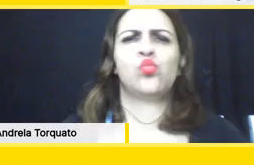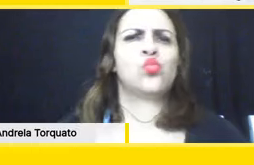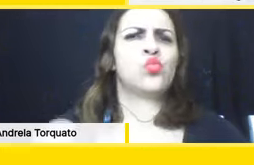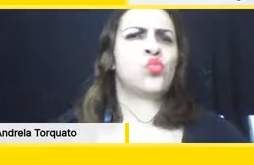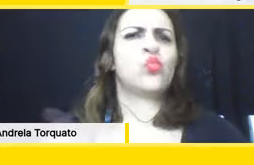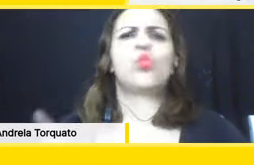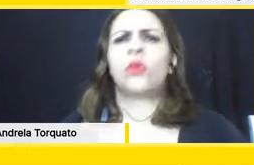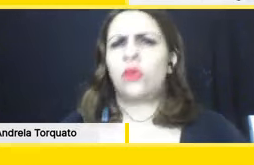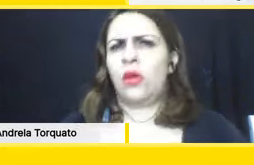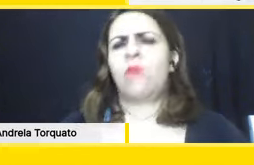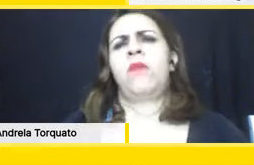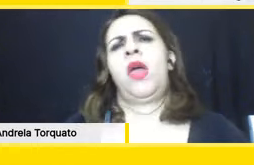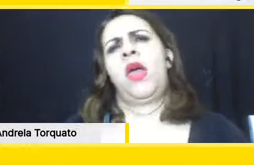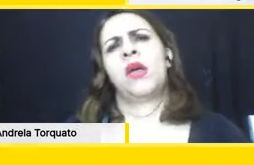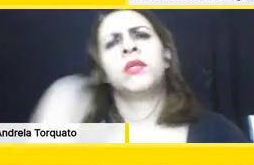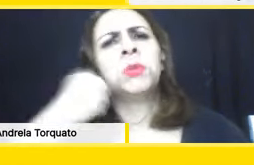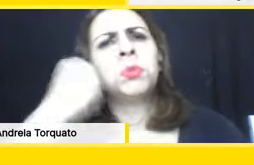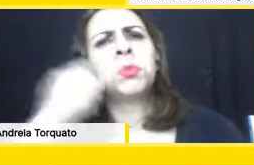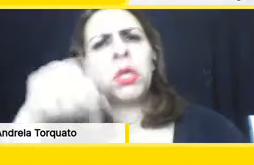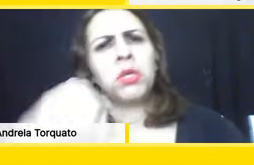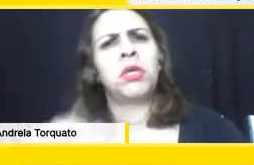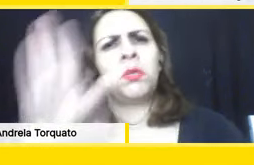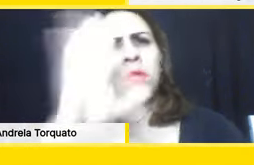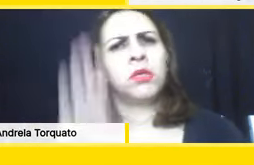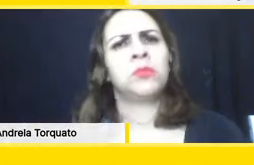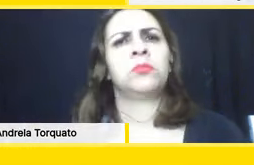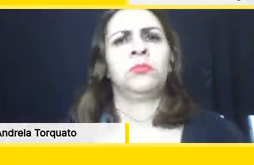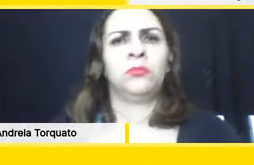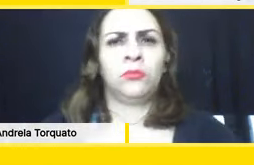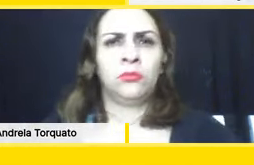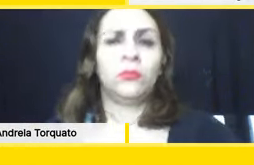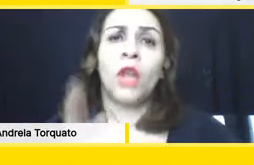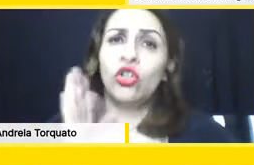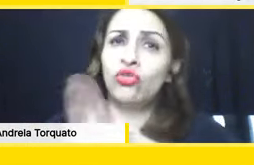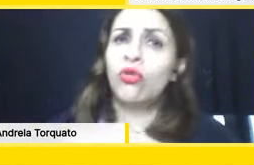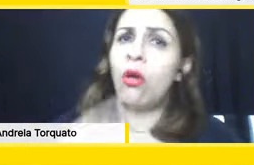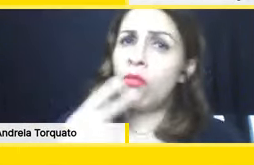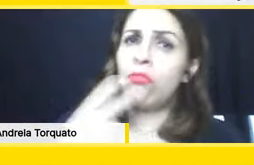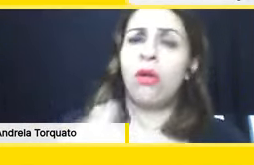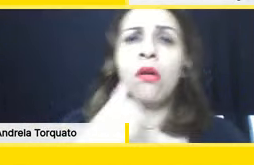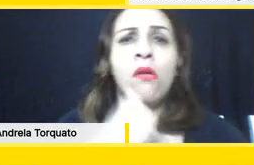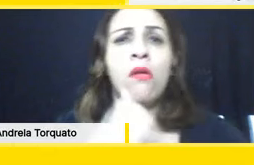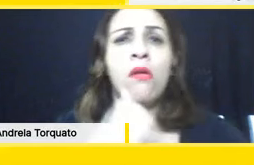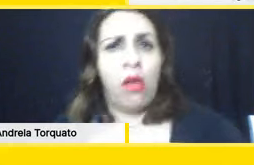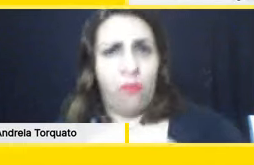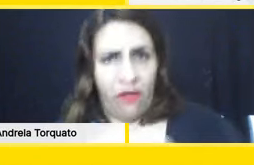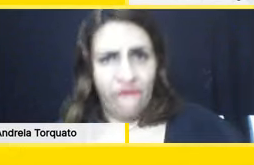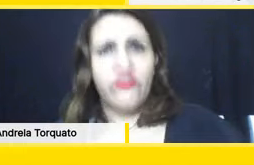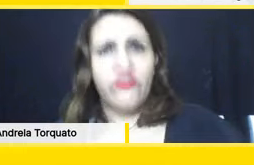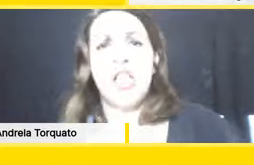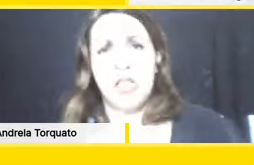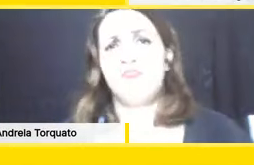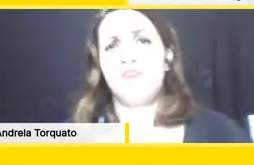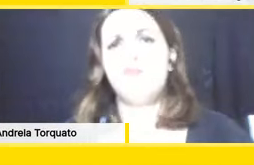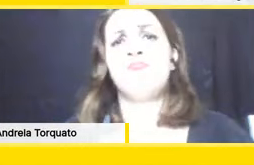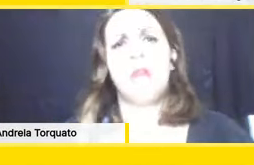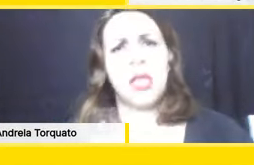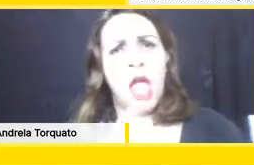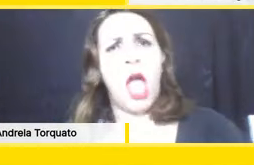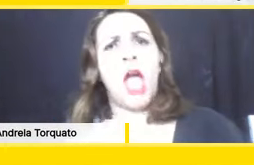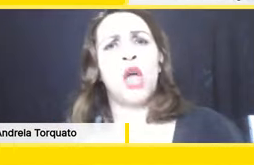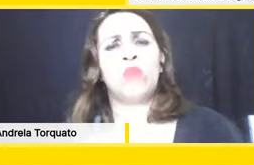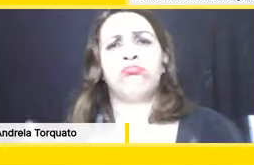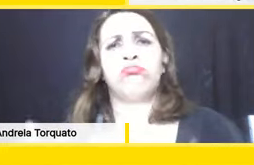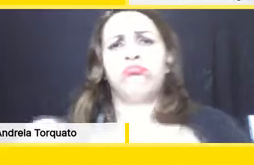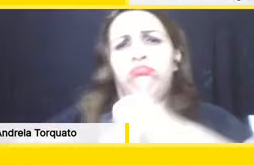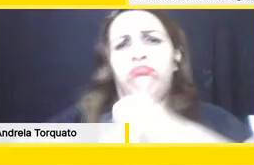legislativos estaduais no Brasil. Como eu falei para vocês, eu tenho uma filha que tem epilepsia. Nós começamos a luta